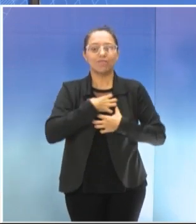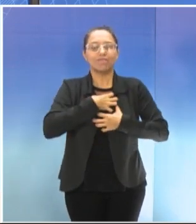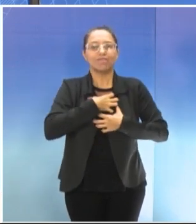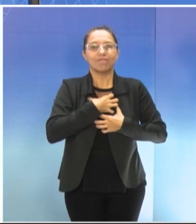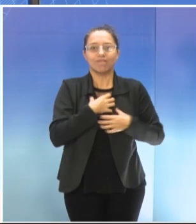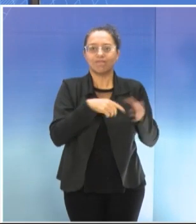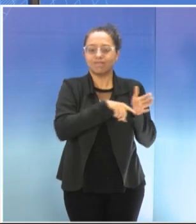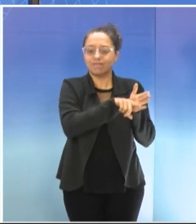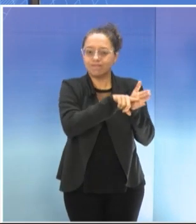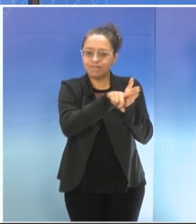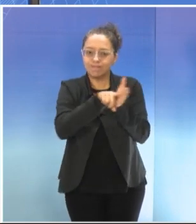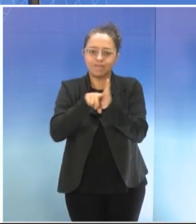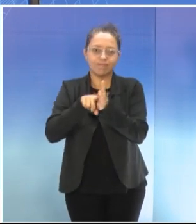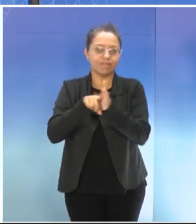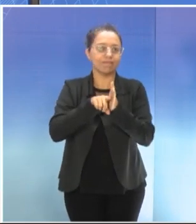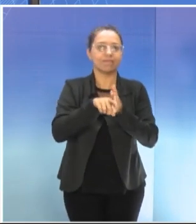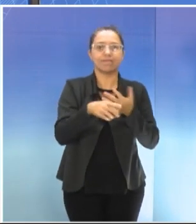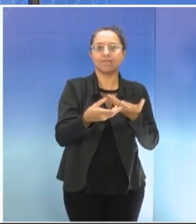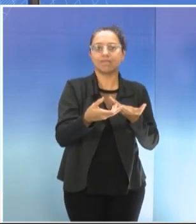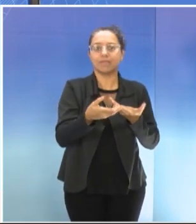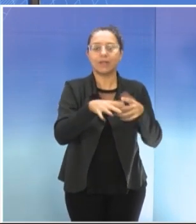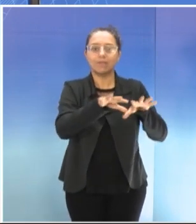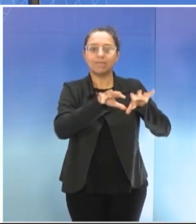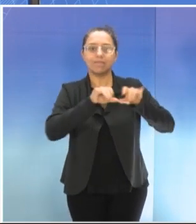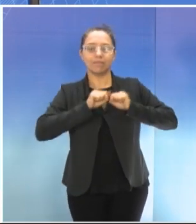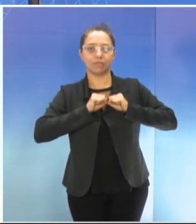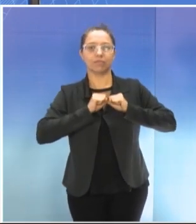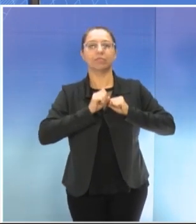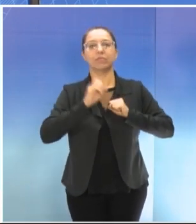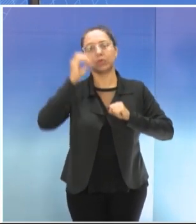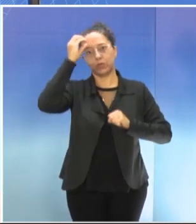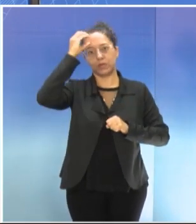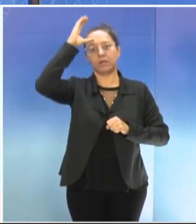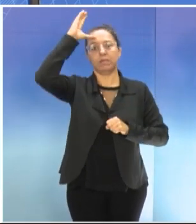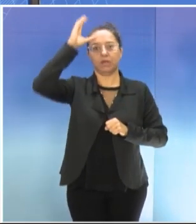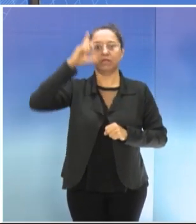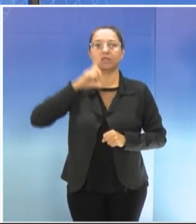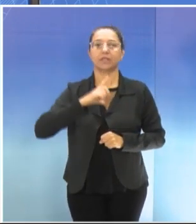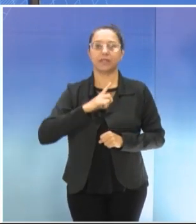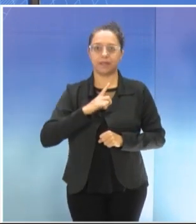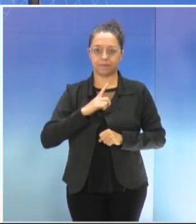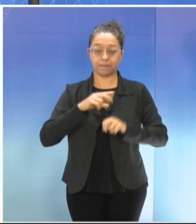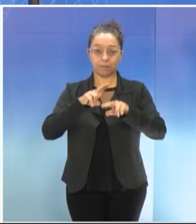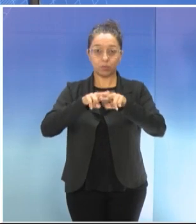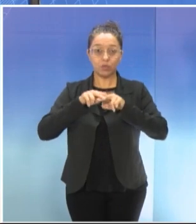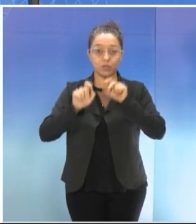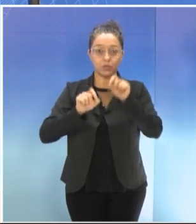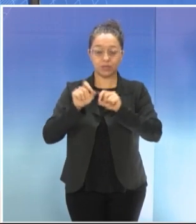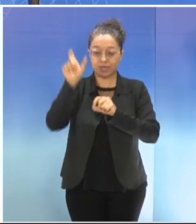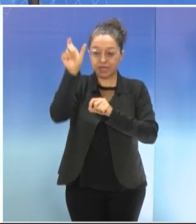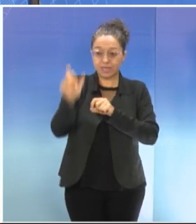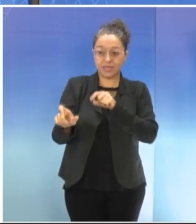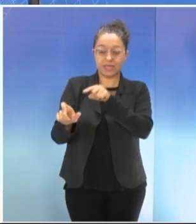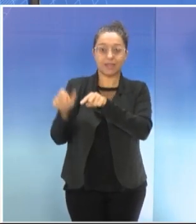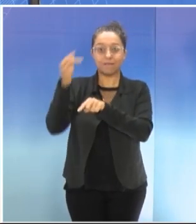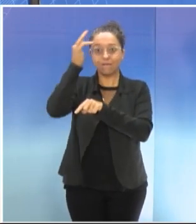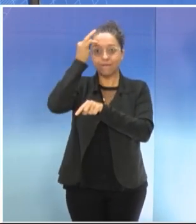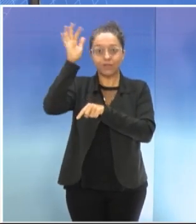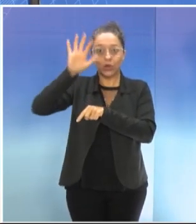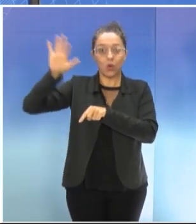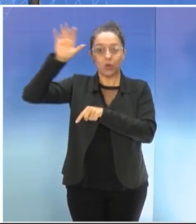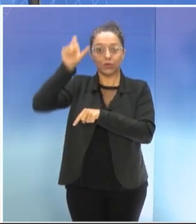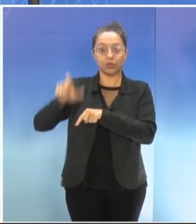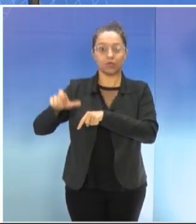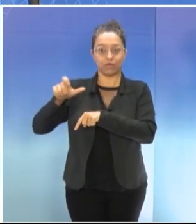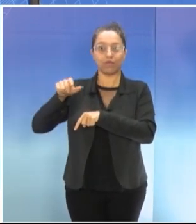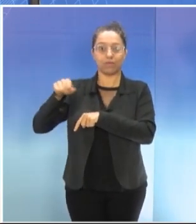uma inquietude, de uma busca por respostas e por conhecimentos. Então o filósofo sempre foi considerado esse